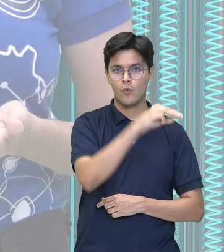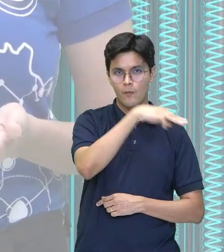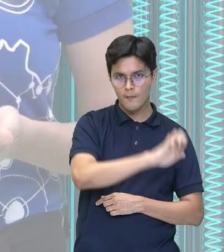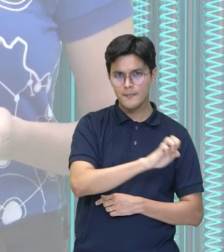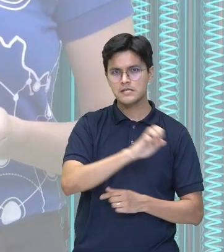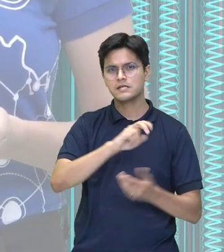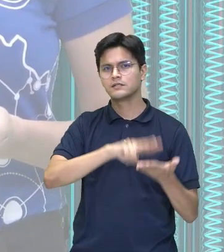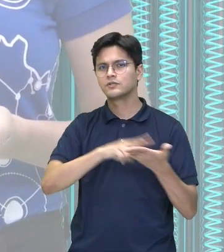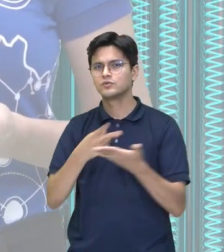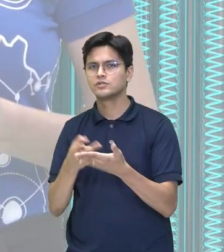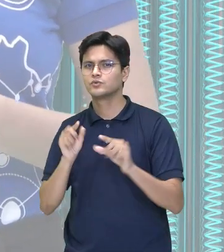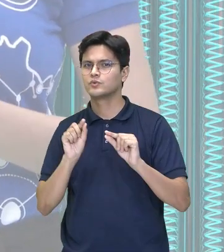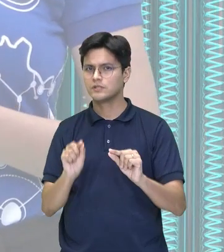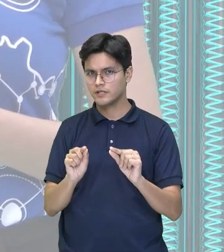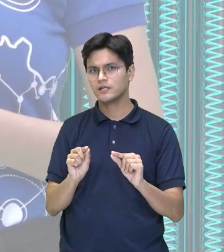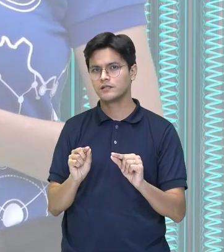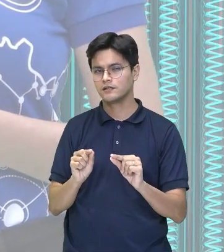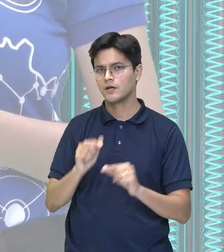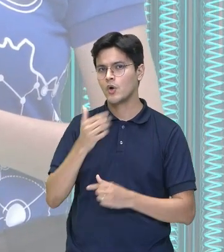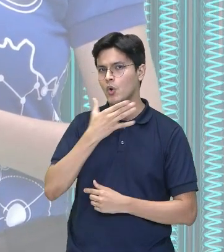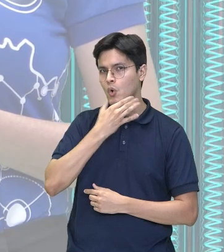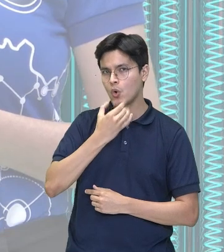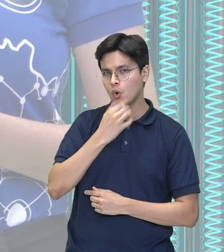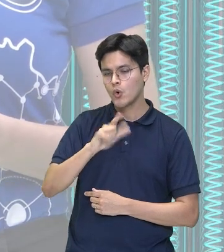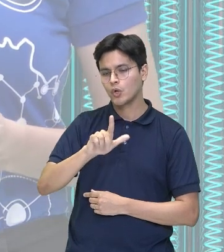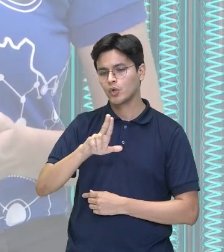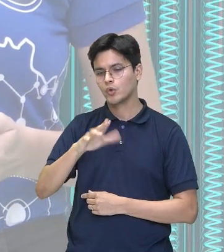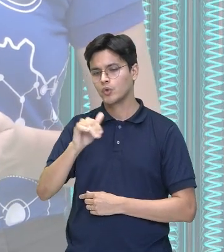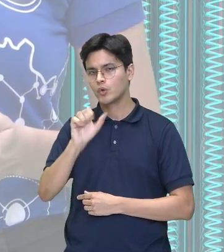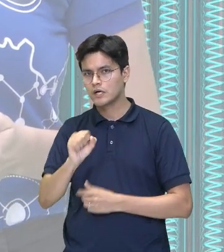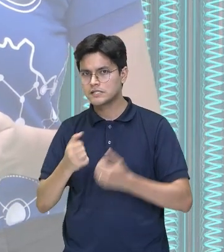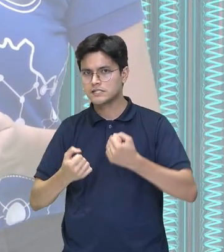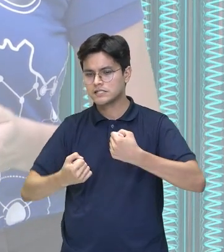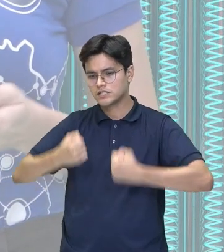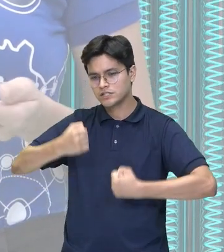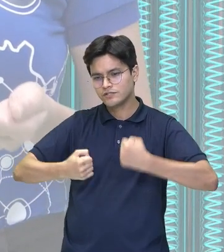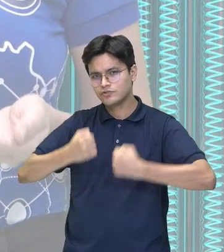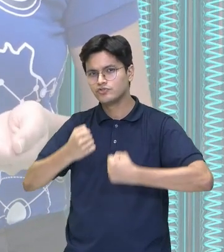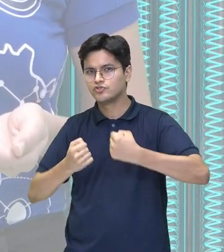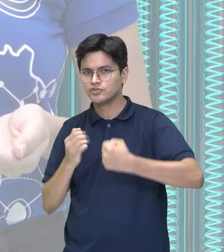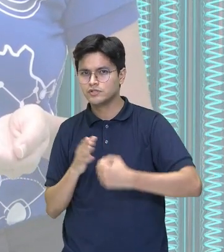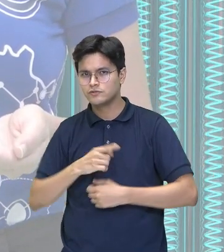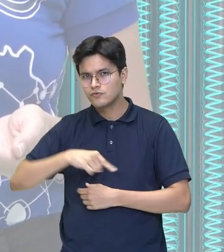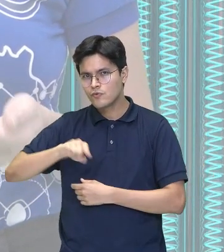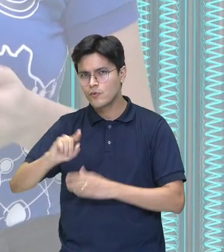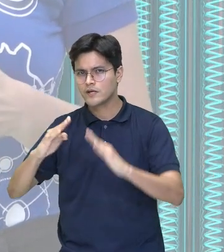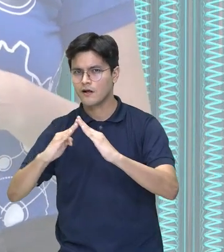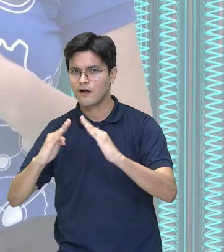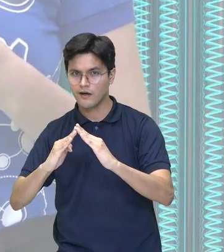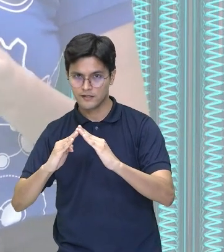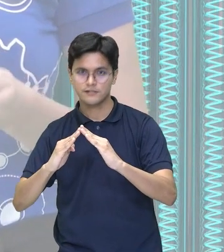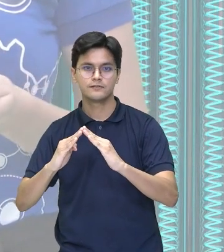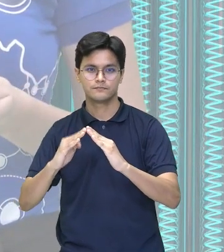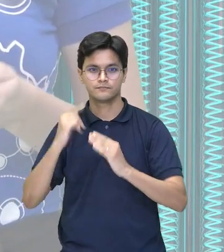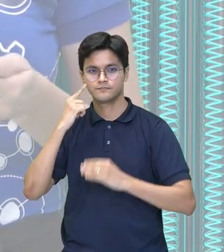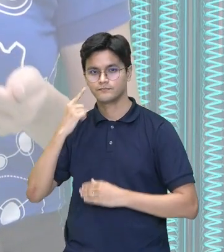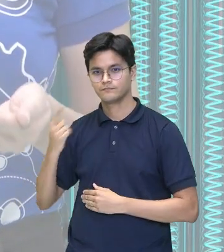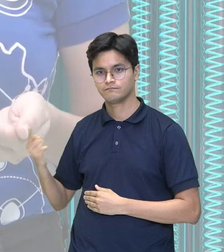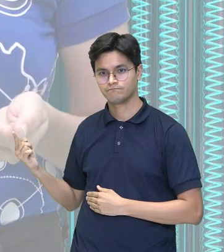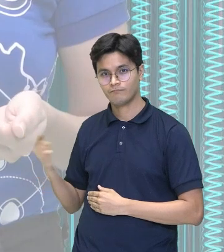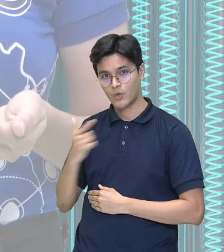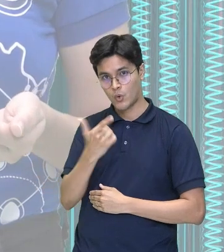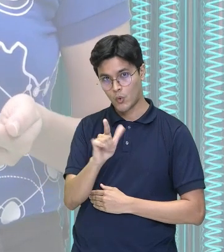home? Continuando, mais um outro exemplo. Were you working? Were